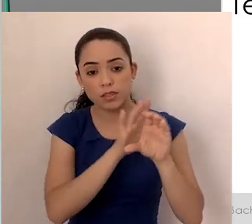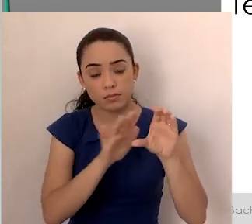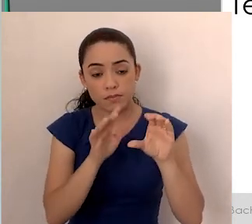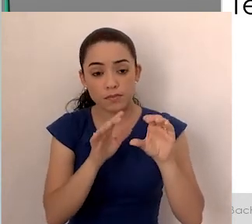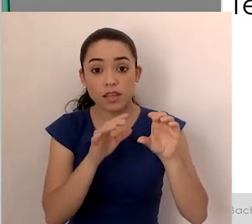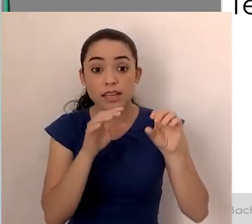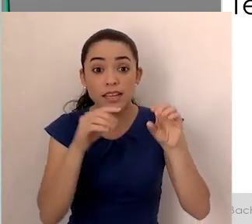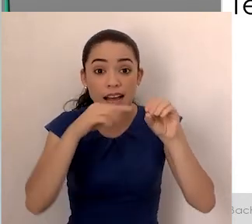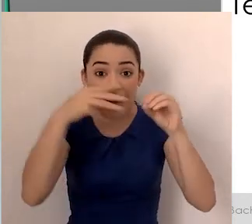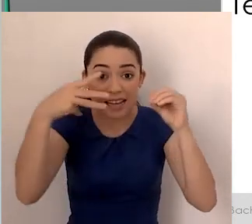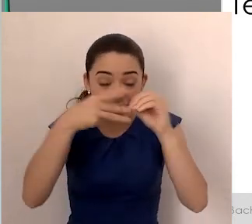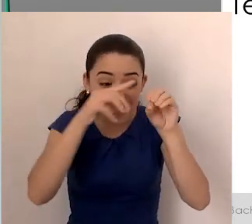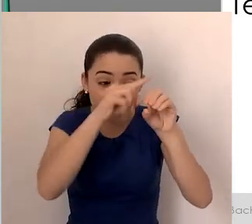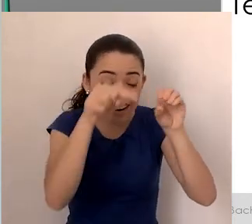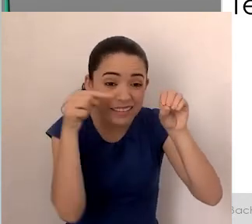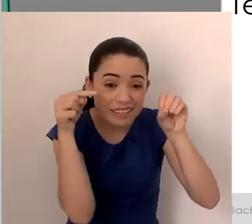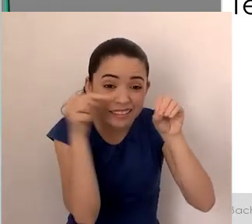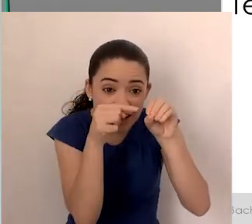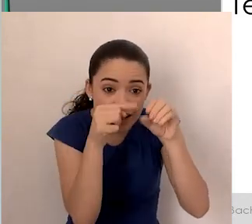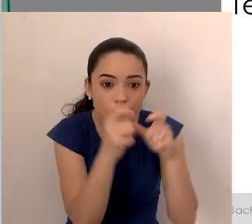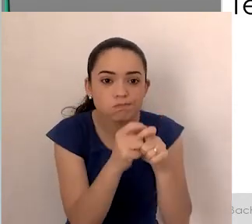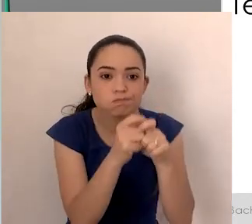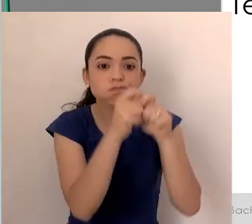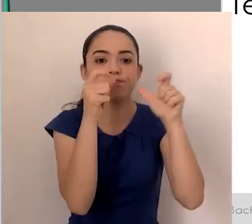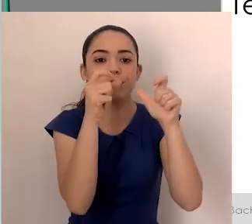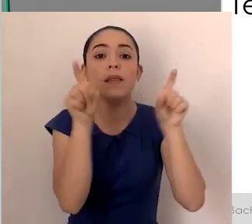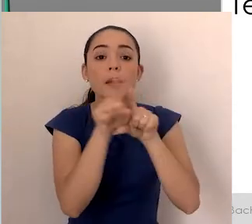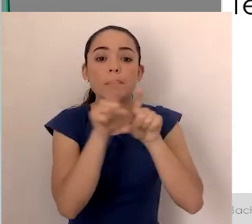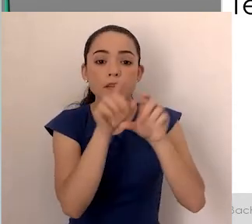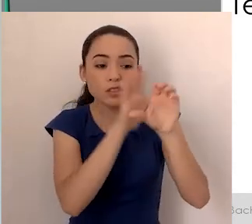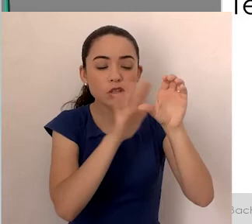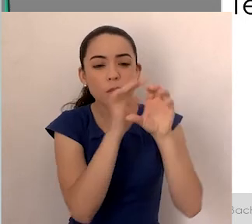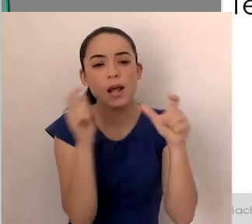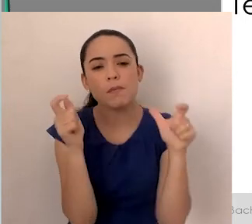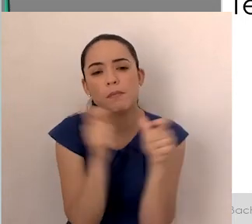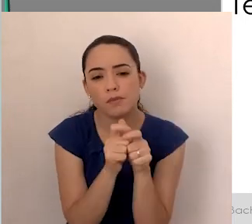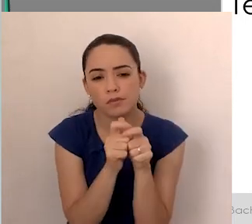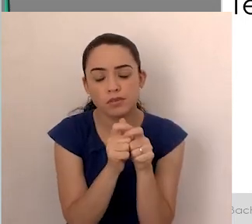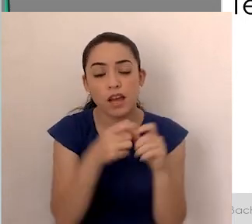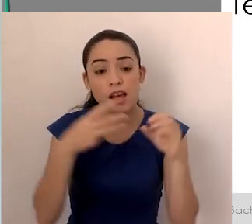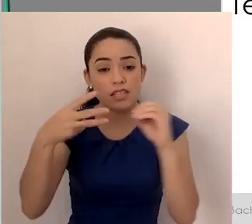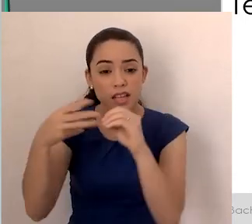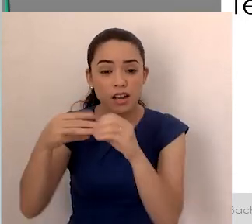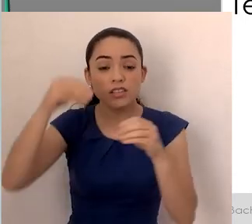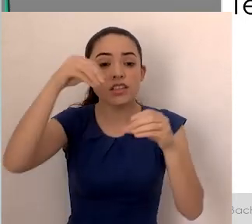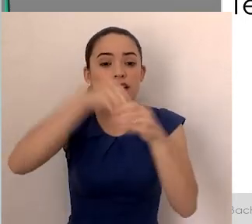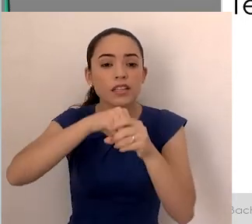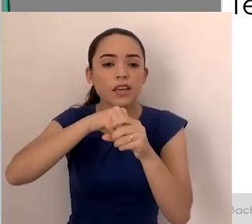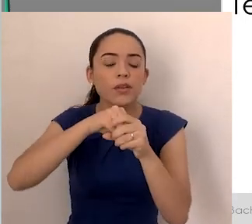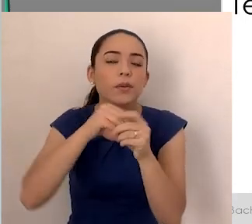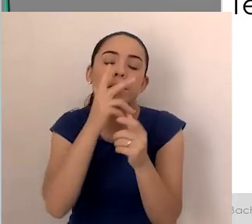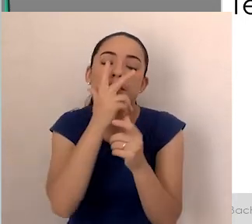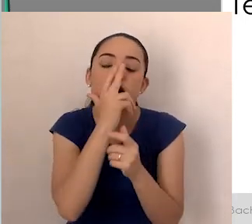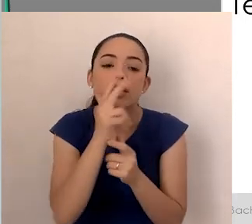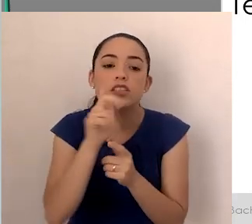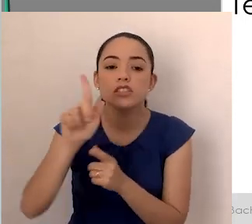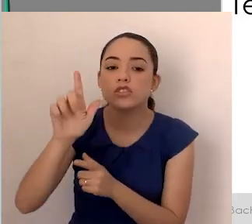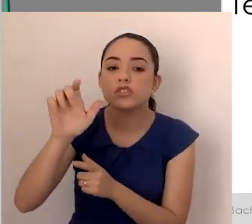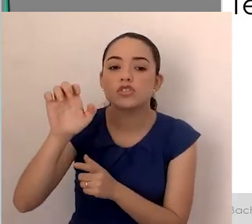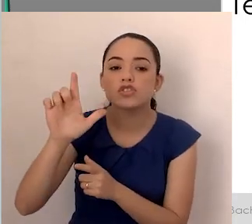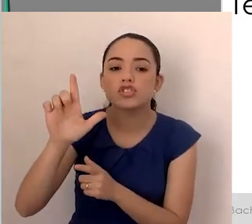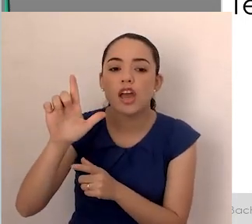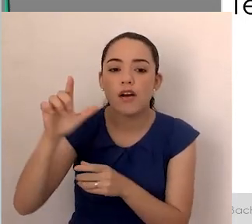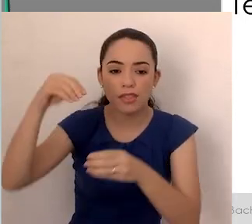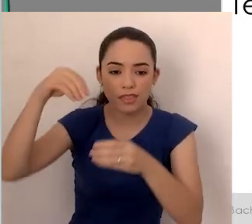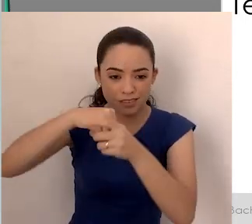de numerosos processos citoplasmáticos. O núcleo celular é grande e o citoplasma é escasso. Estas células